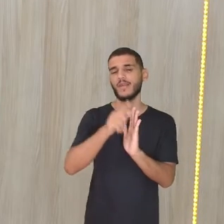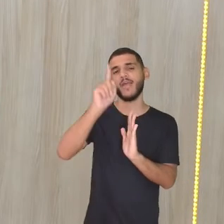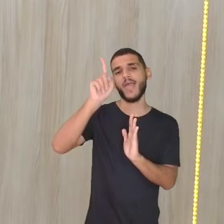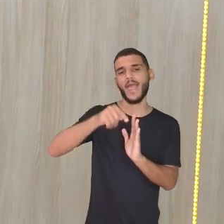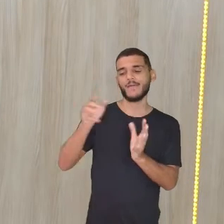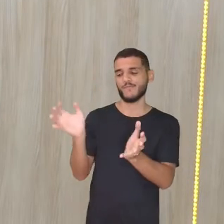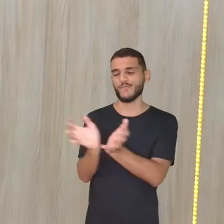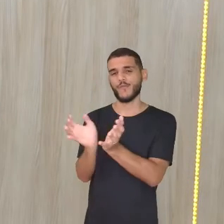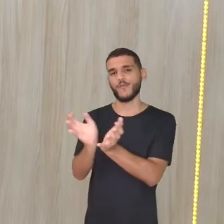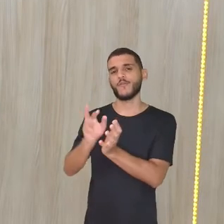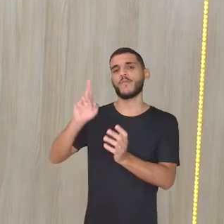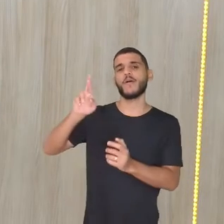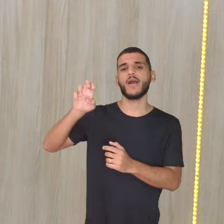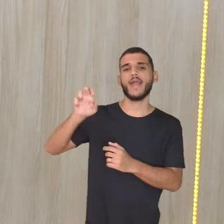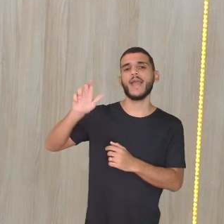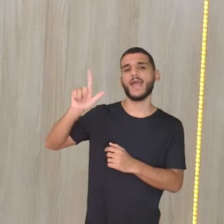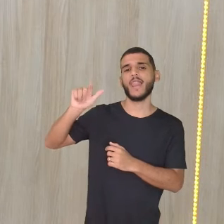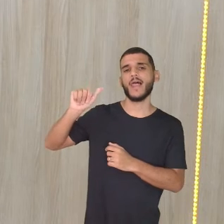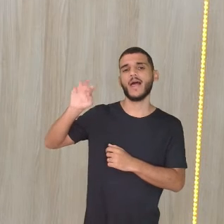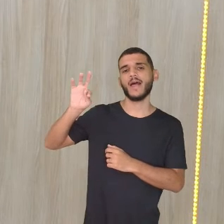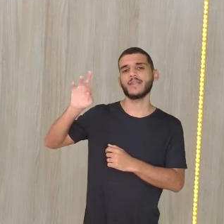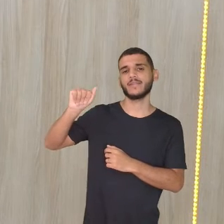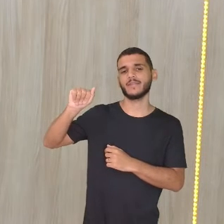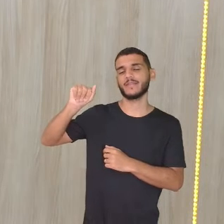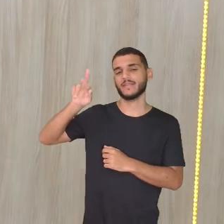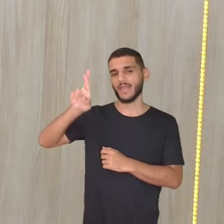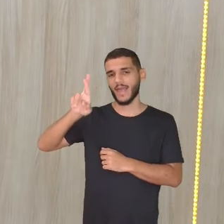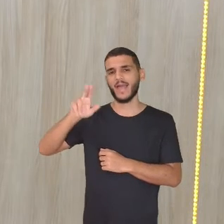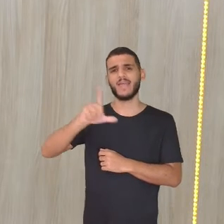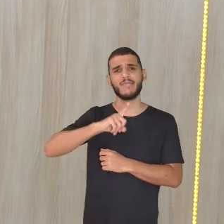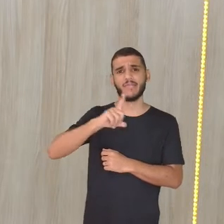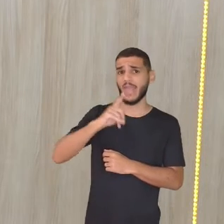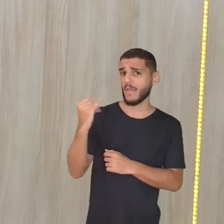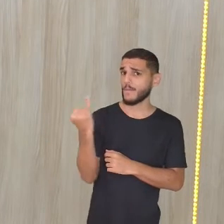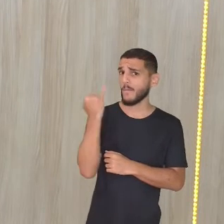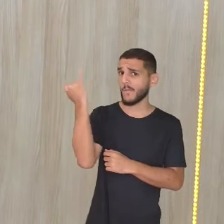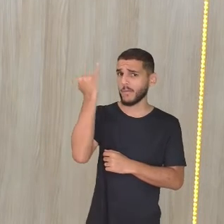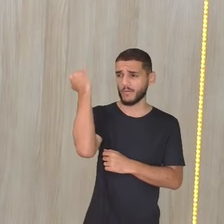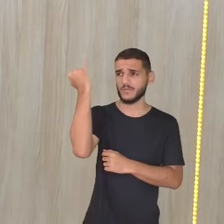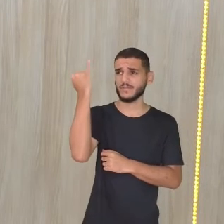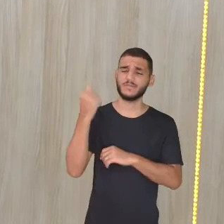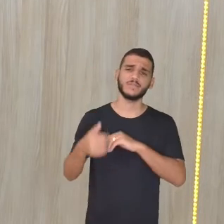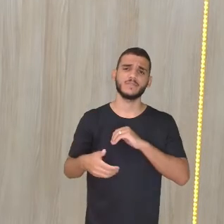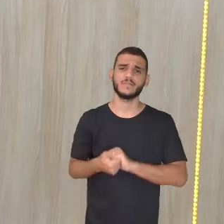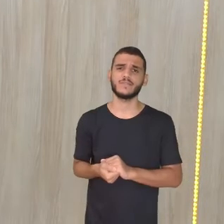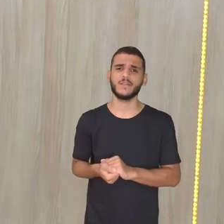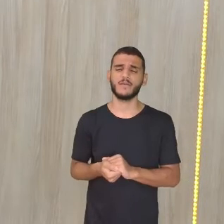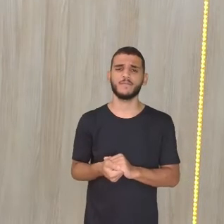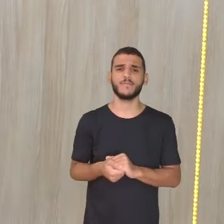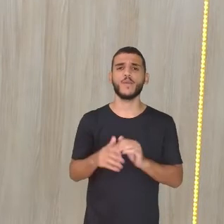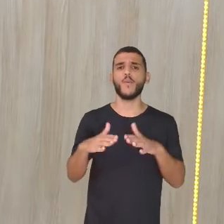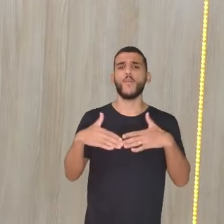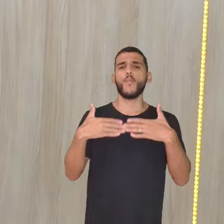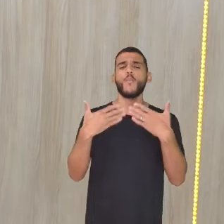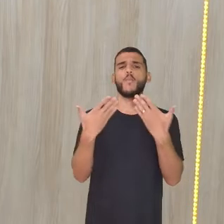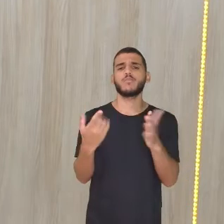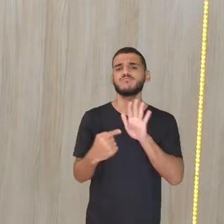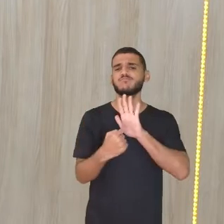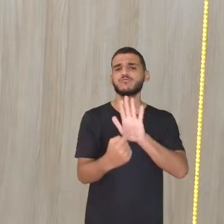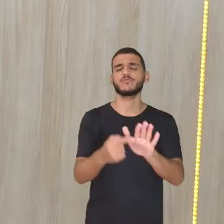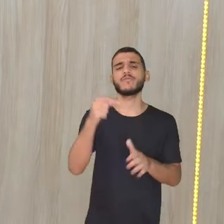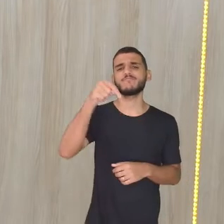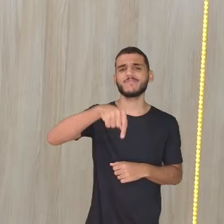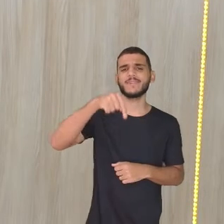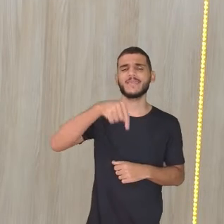relatar, ele tem grande importância. E quando trazemos aqui, não é, um escritor, não é,